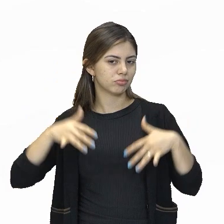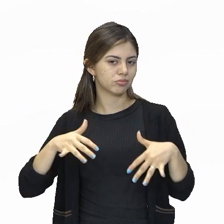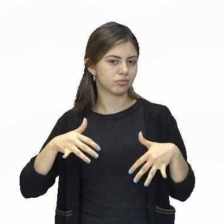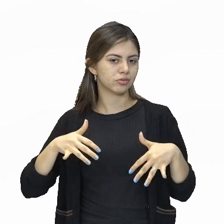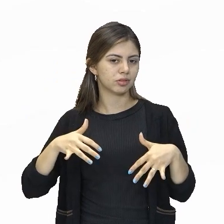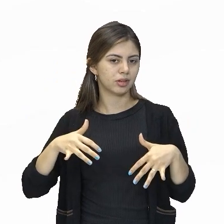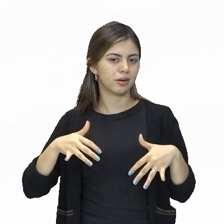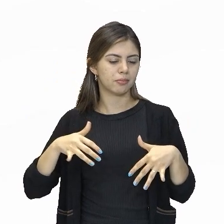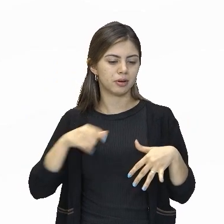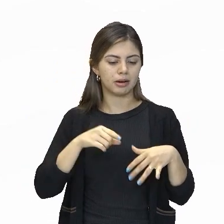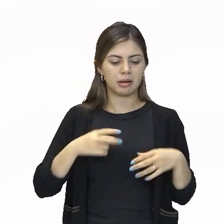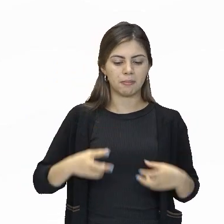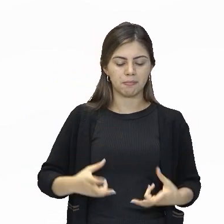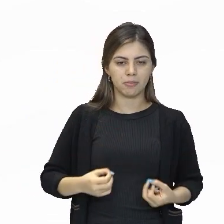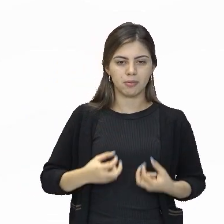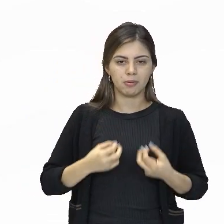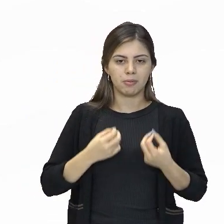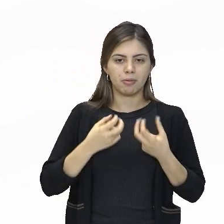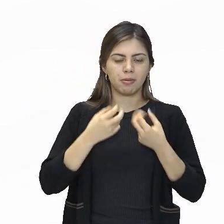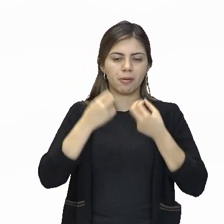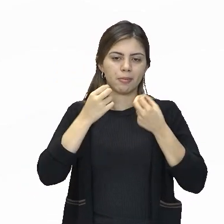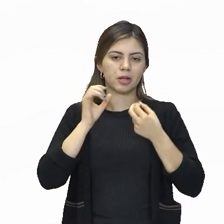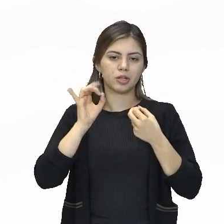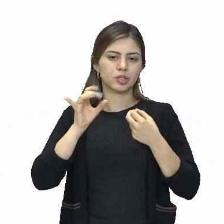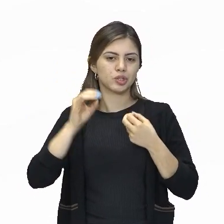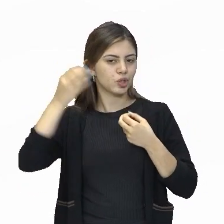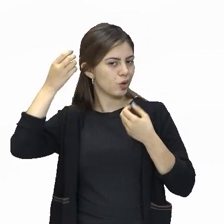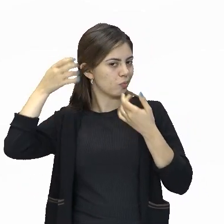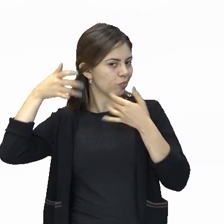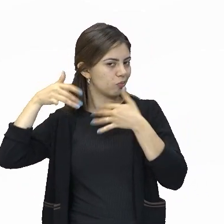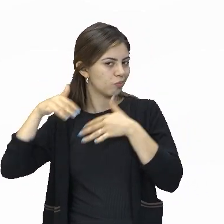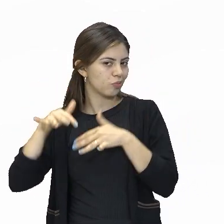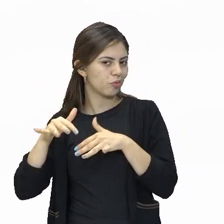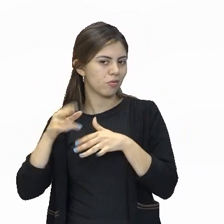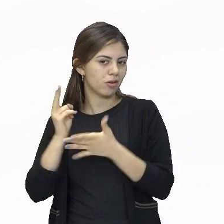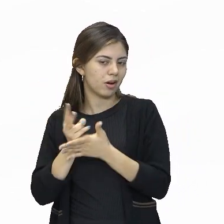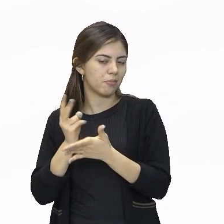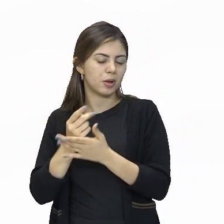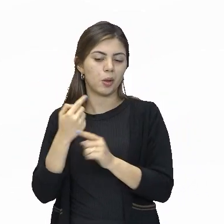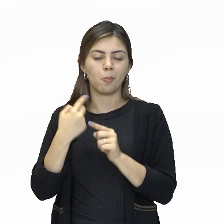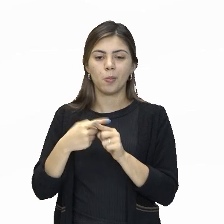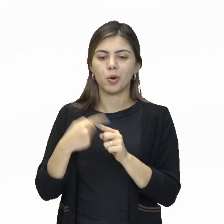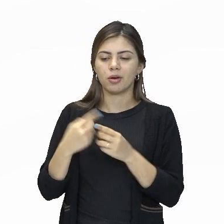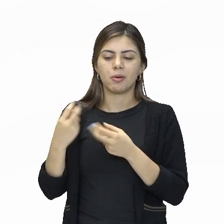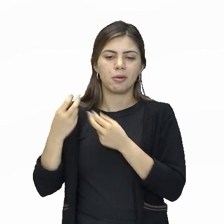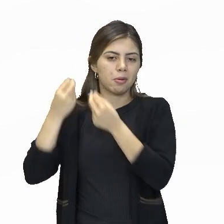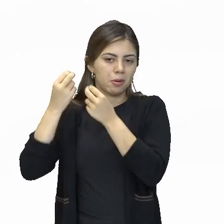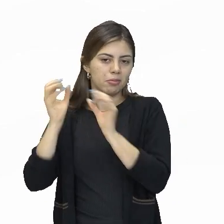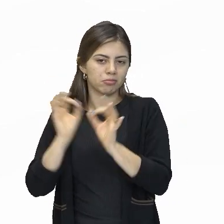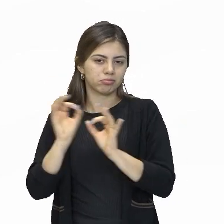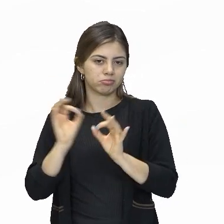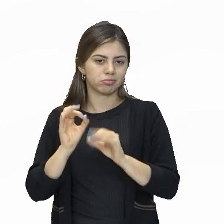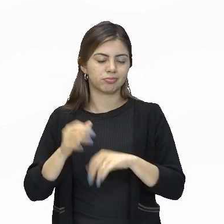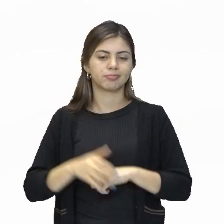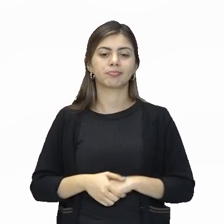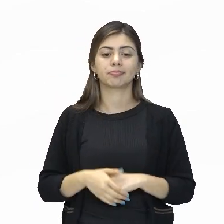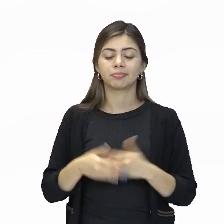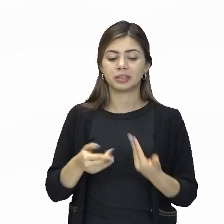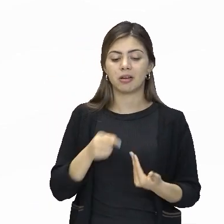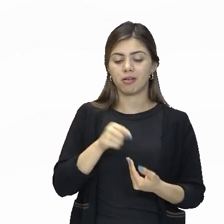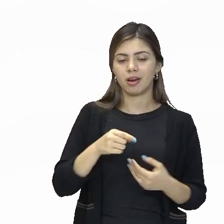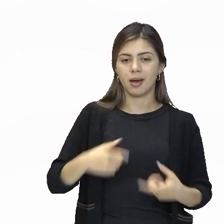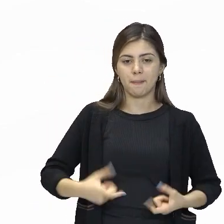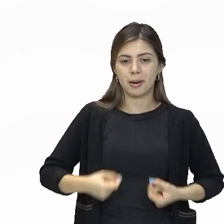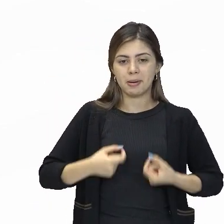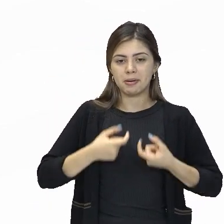devorado por bactérias. Ou seja, só lhe restarão o quê? Os cabelos, porque a única coisa que a bactéria não